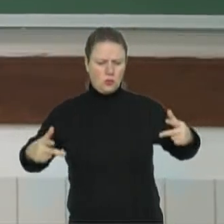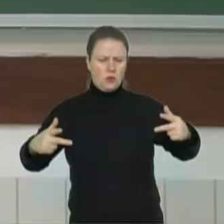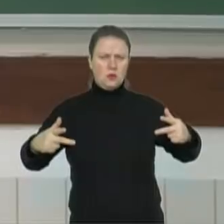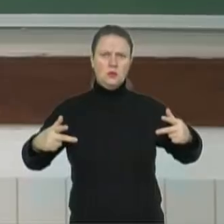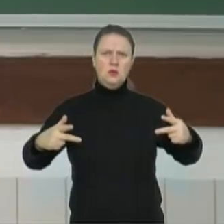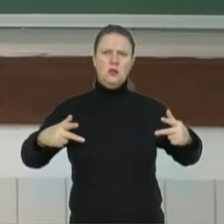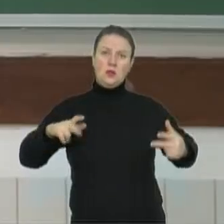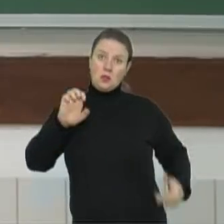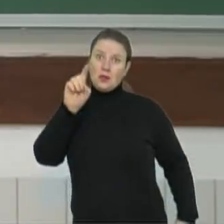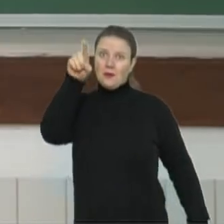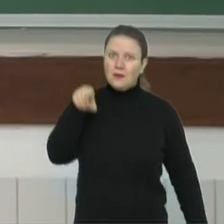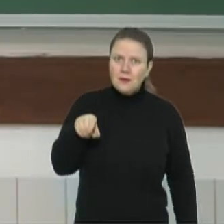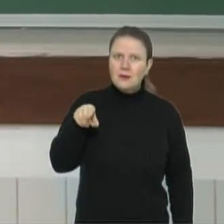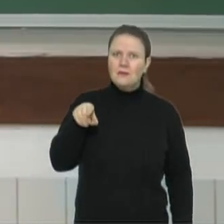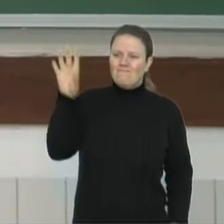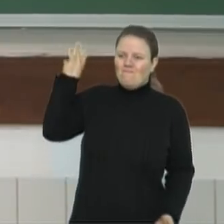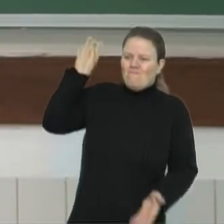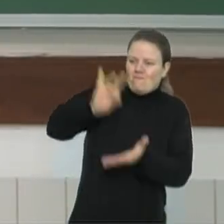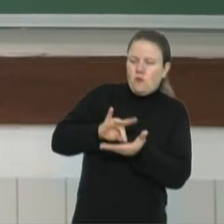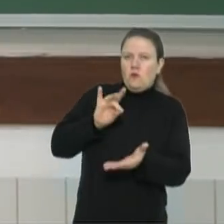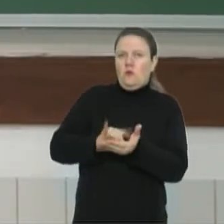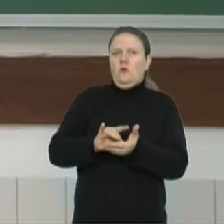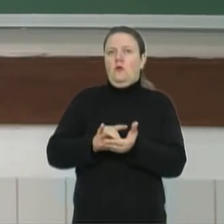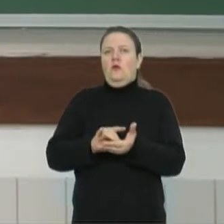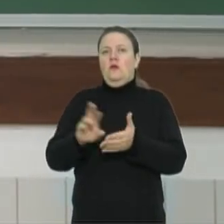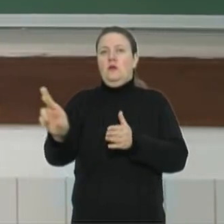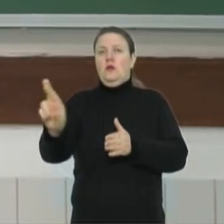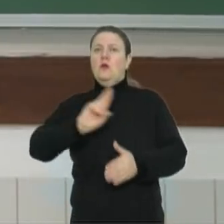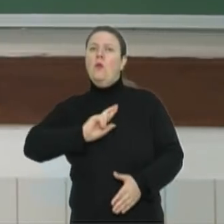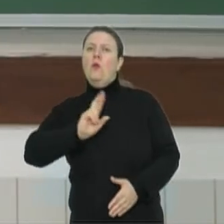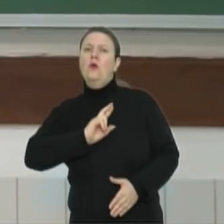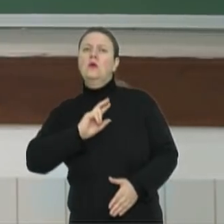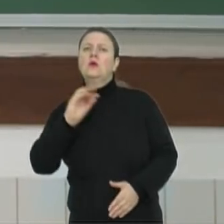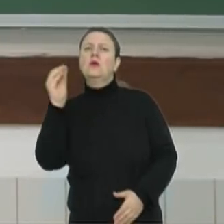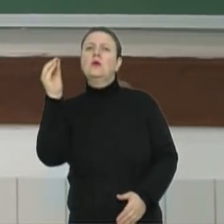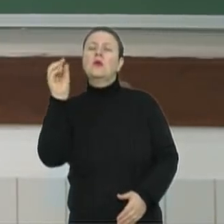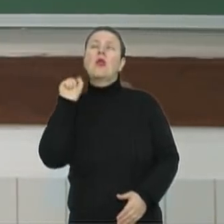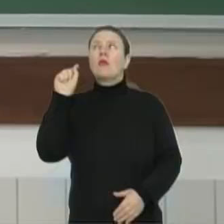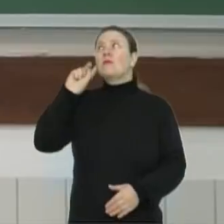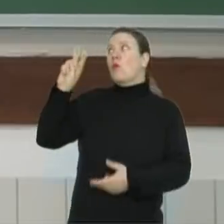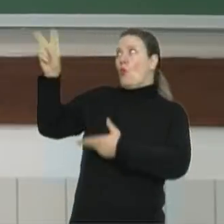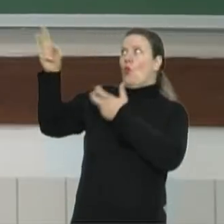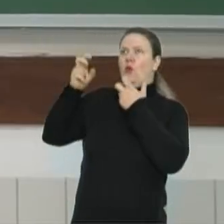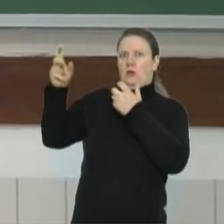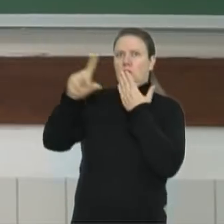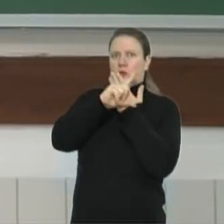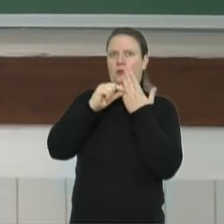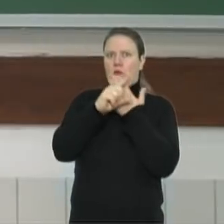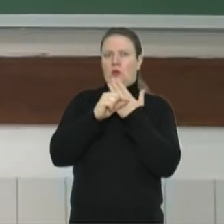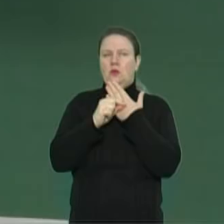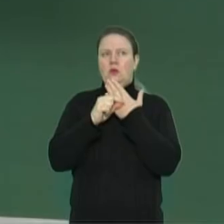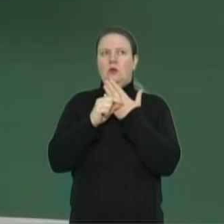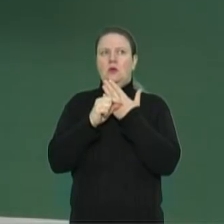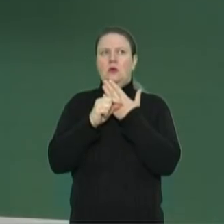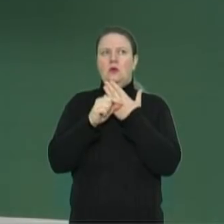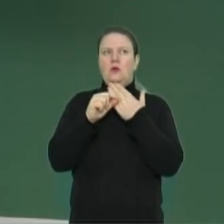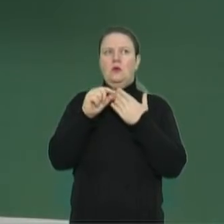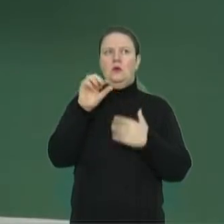fato, né? E enquanto resposta para isso, né, o Heidegger tem uma tendência que a gente coloca como